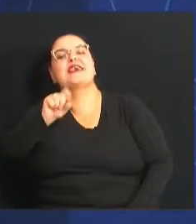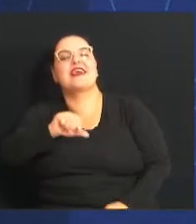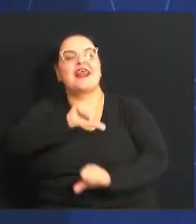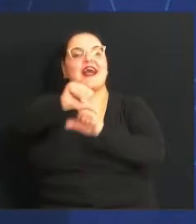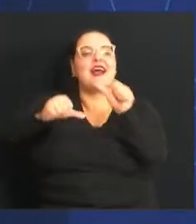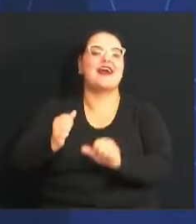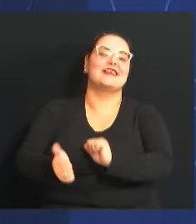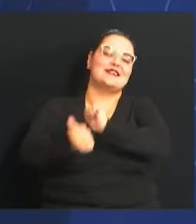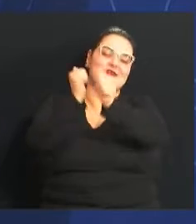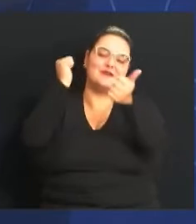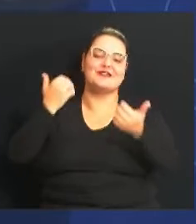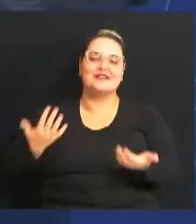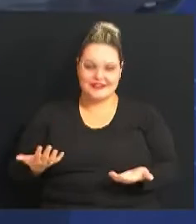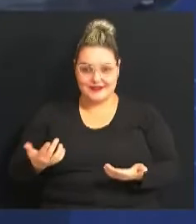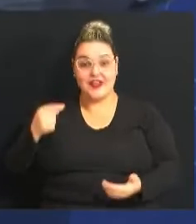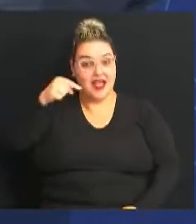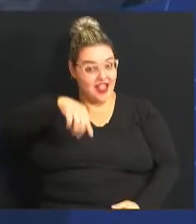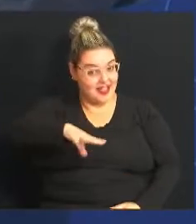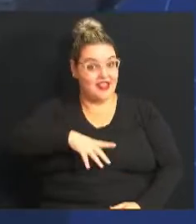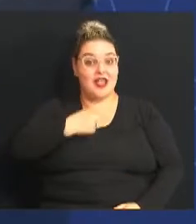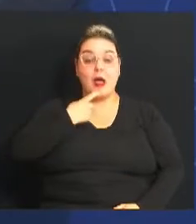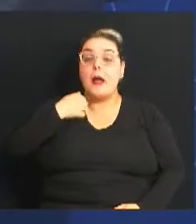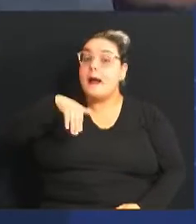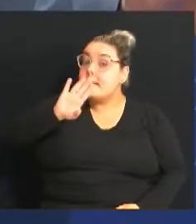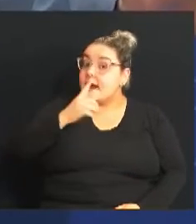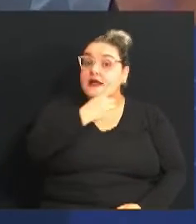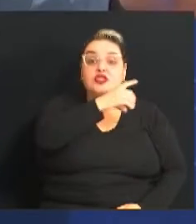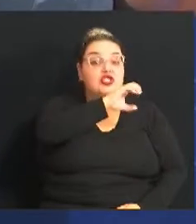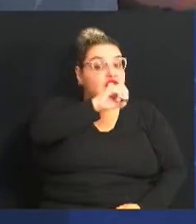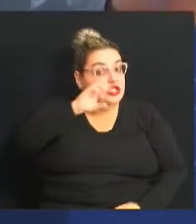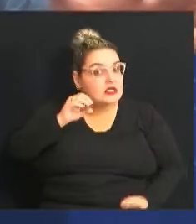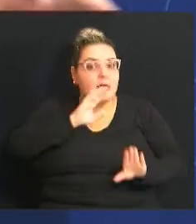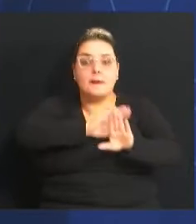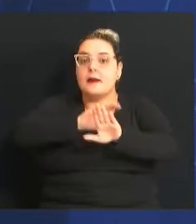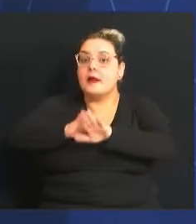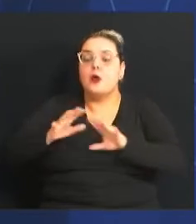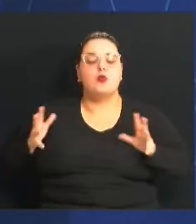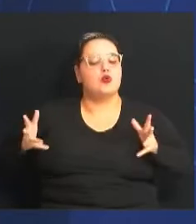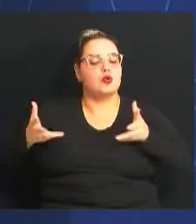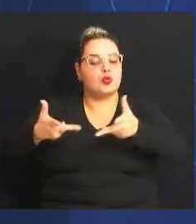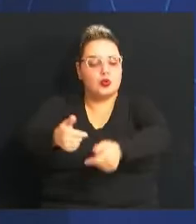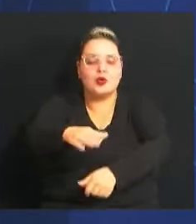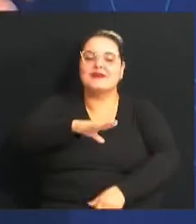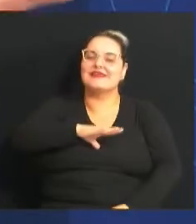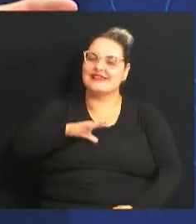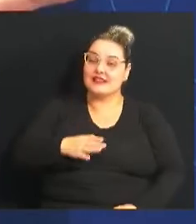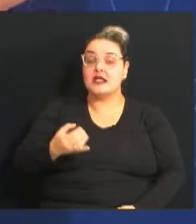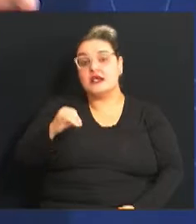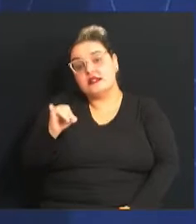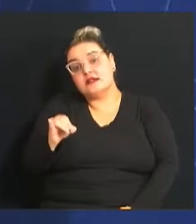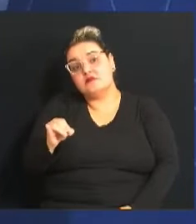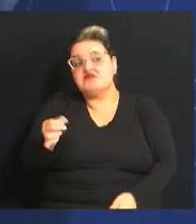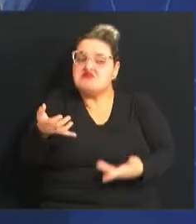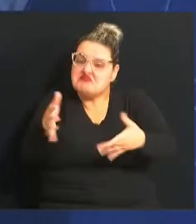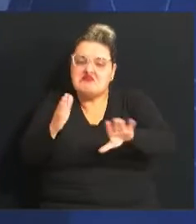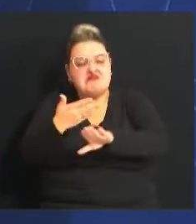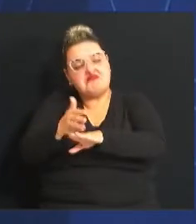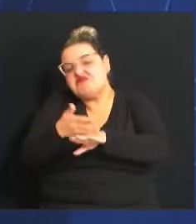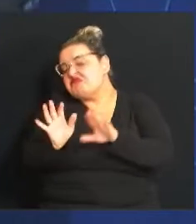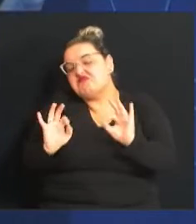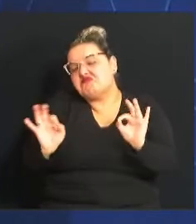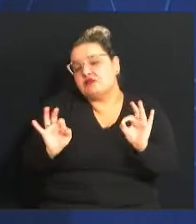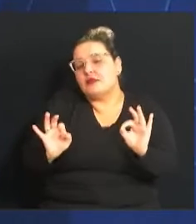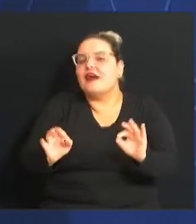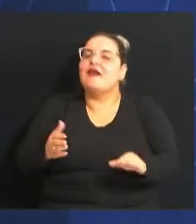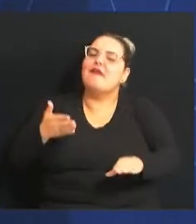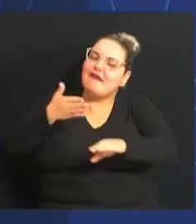cidade de Campinas. Mais de 100 atividades por toda a nossa cidade. Então, se você não quer praticar nenhum esporte, pelo